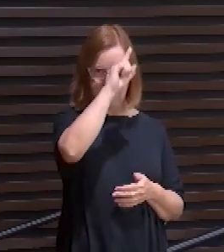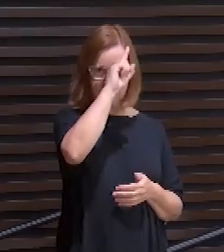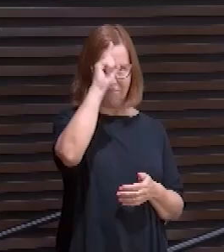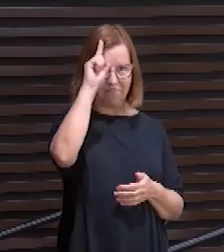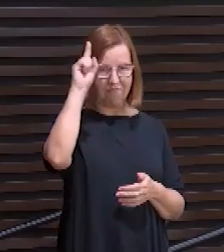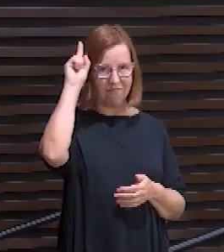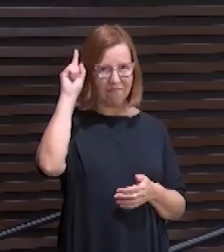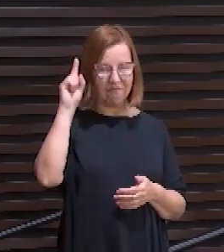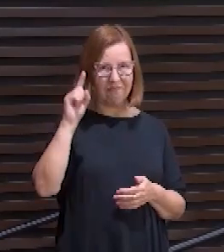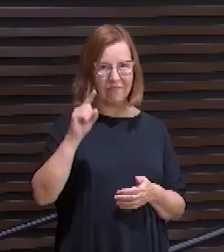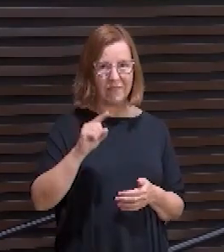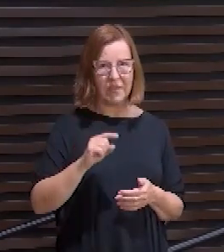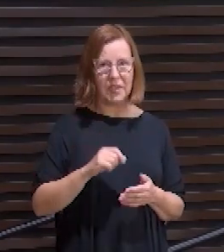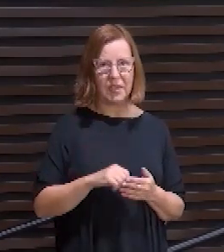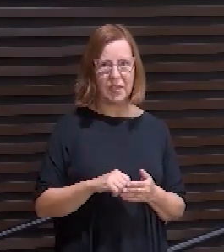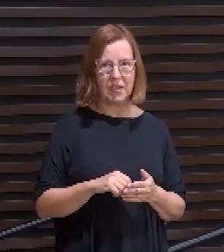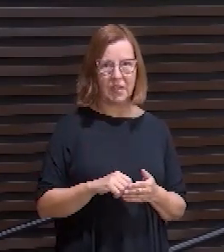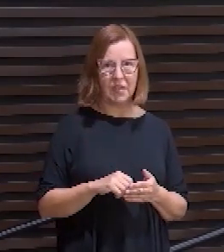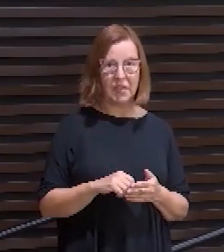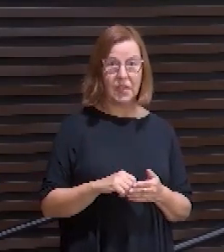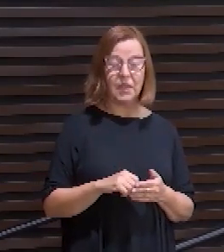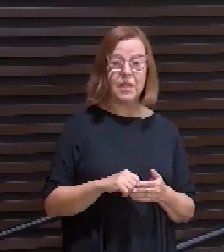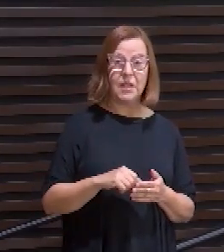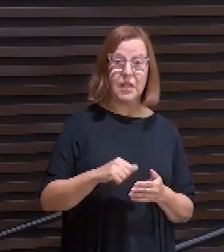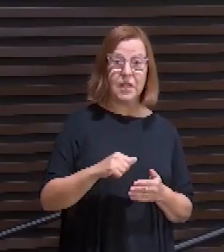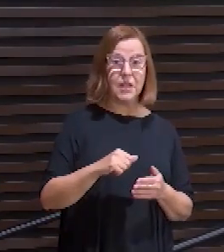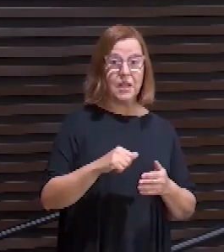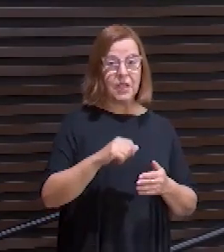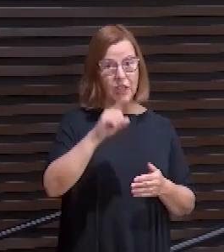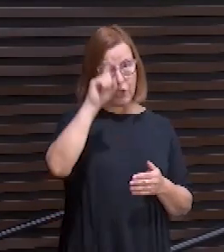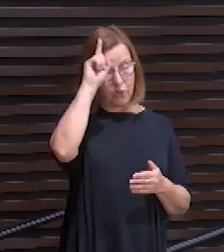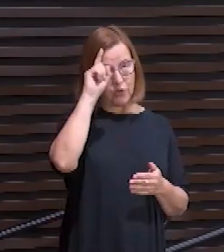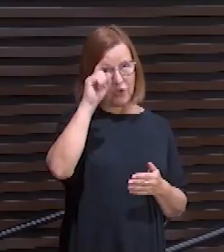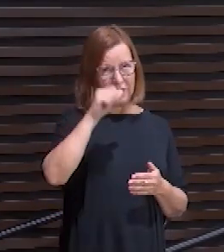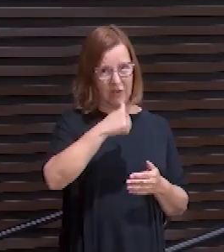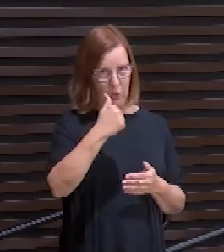animal e um 11º chifre.